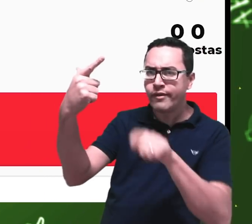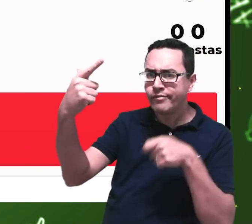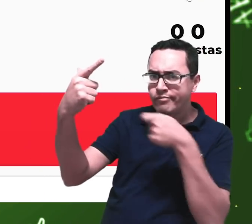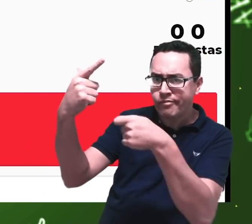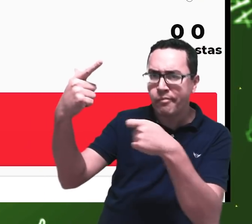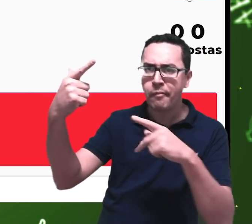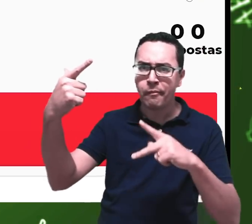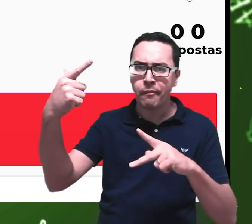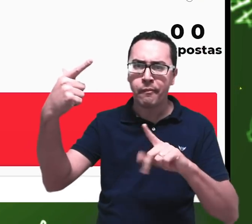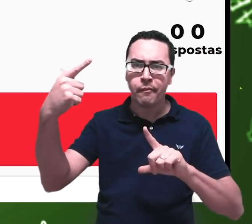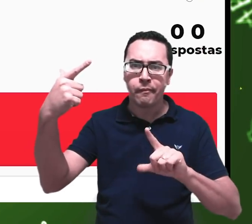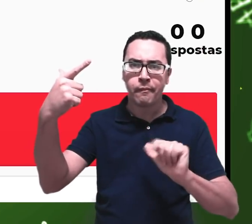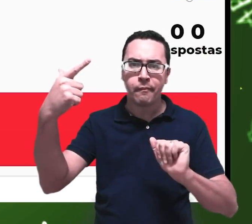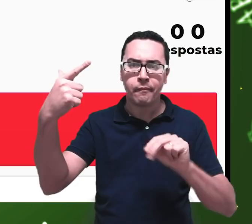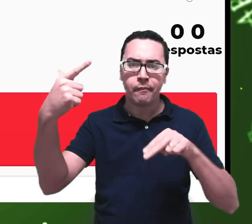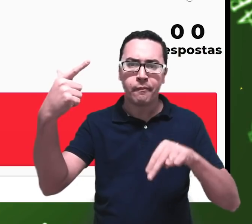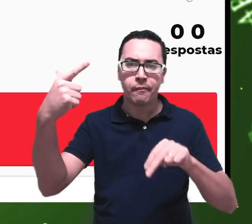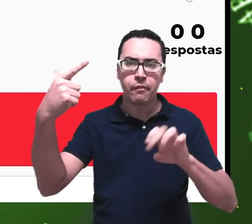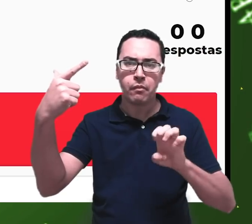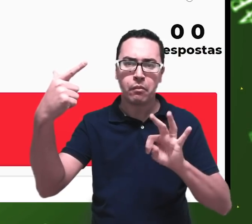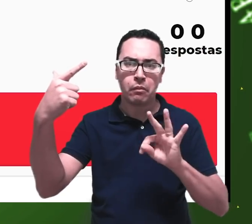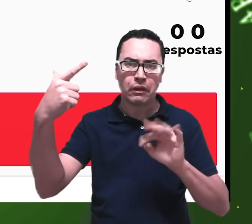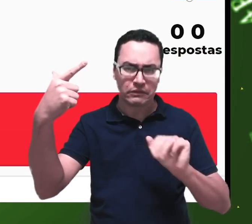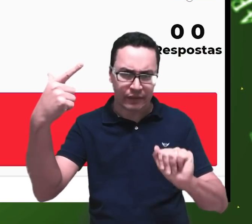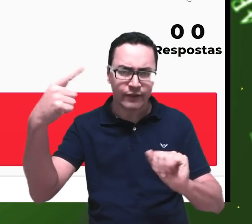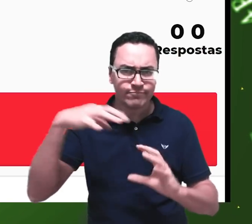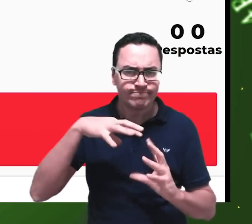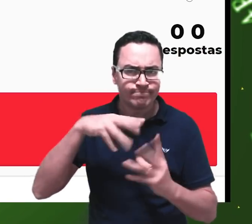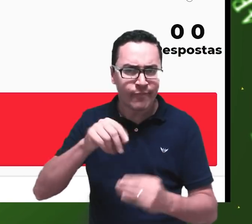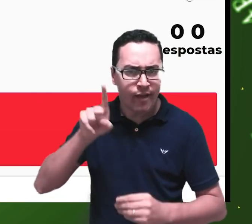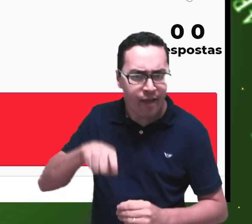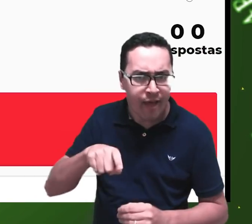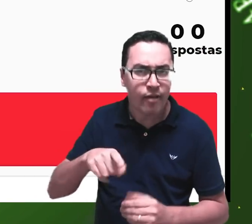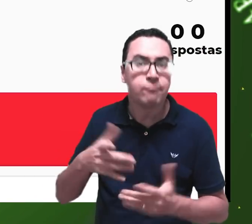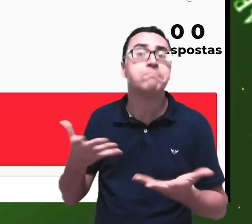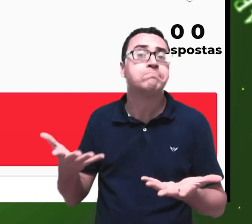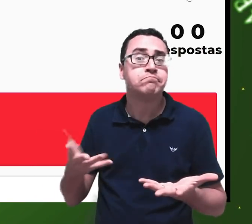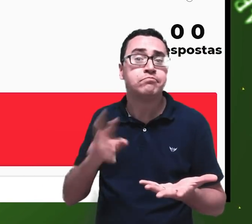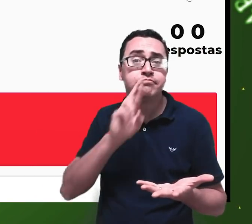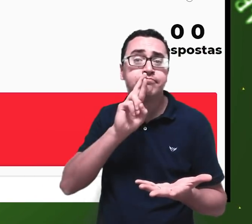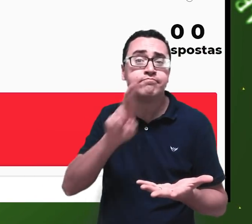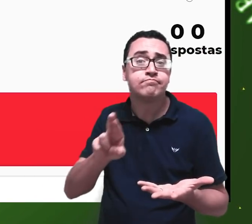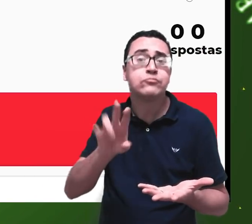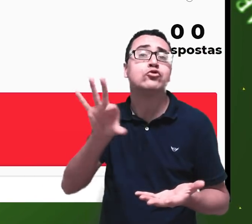O Sol é um planeta? Que você escolhe?